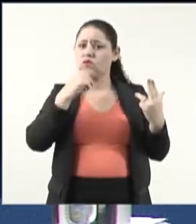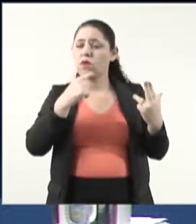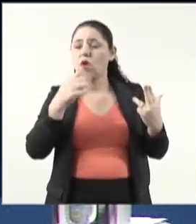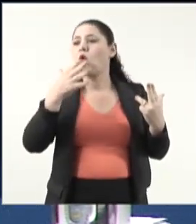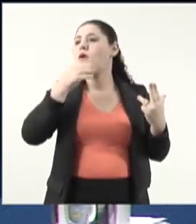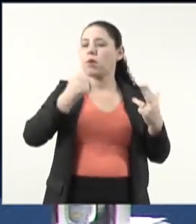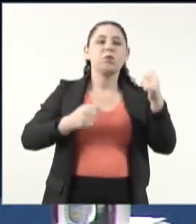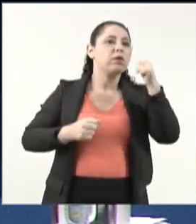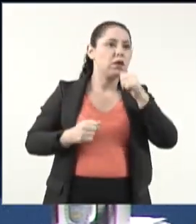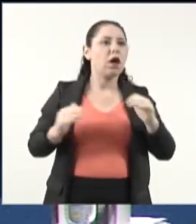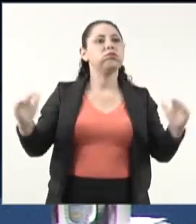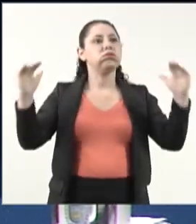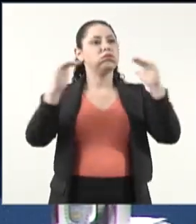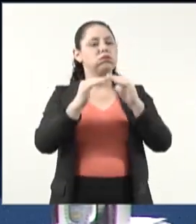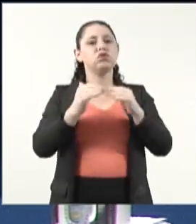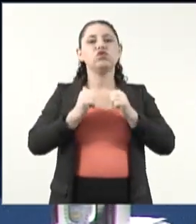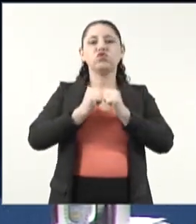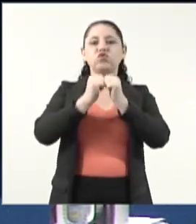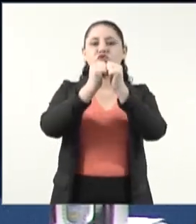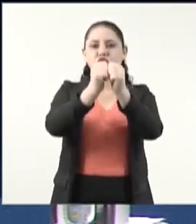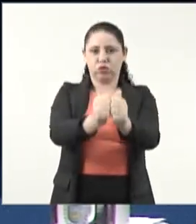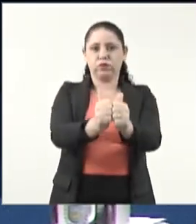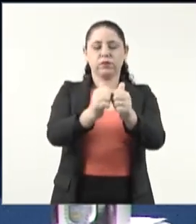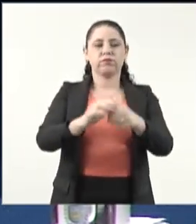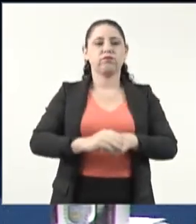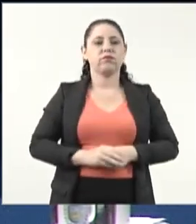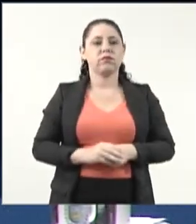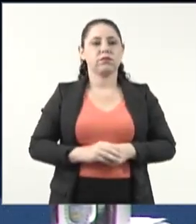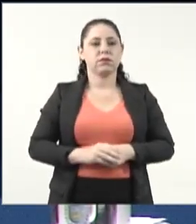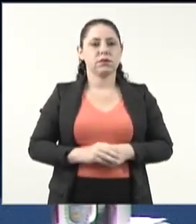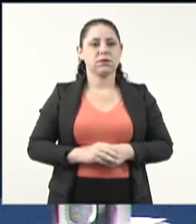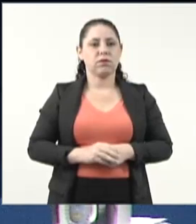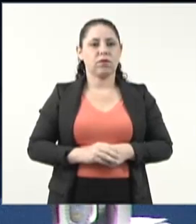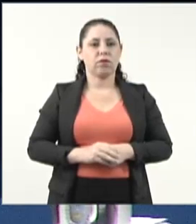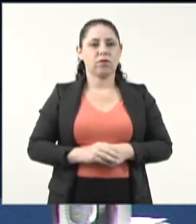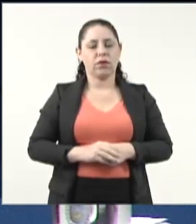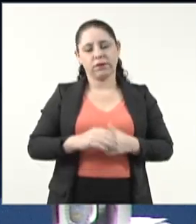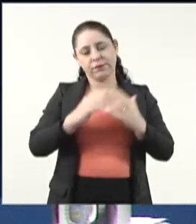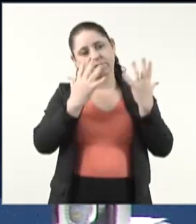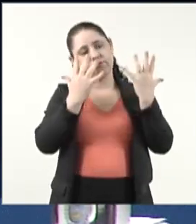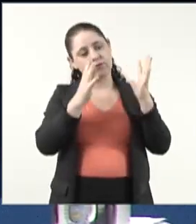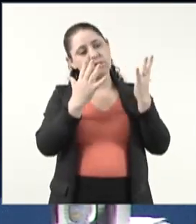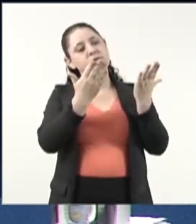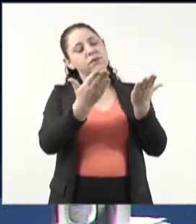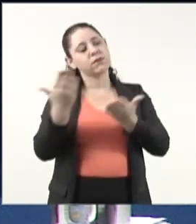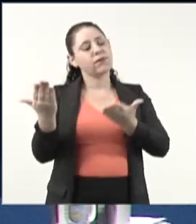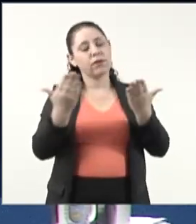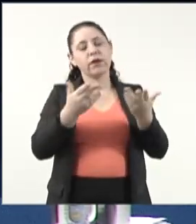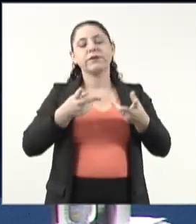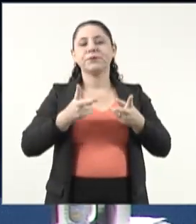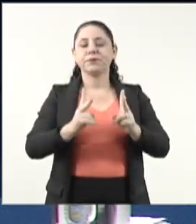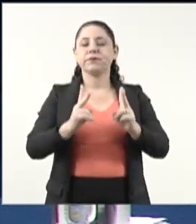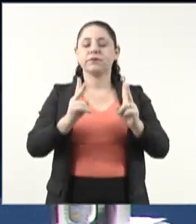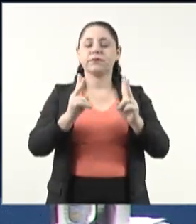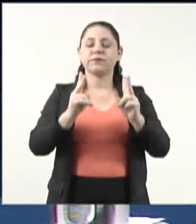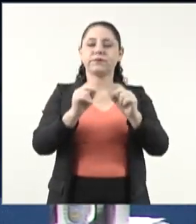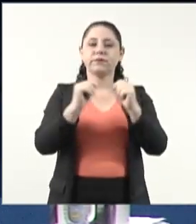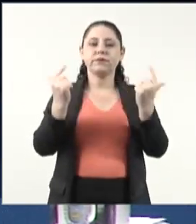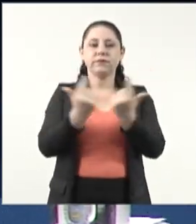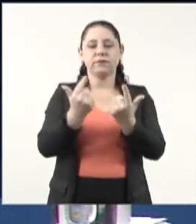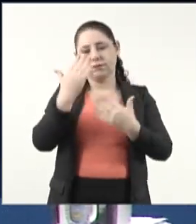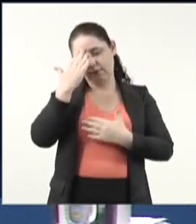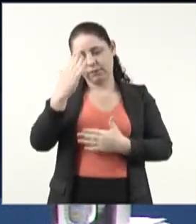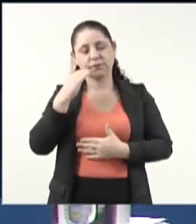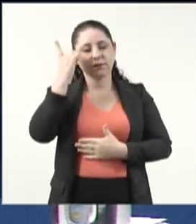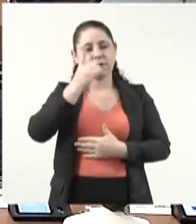homens e mulheres, nós queremos caminhar juntos, né? Então, parabéns, Luísa, seja muito bem-vinda a esta casa.